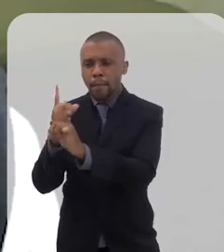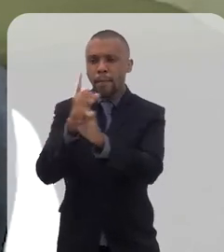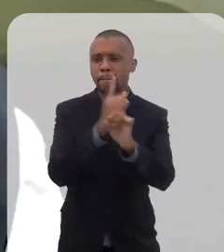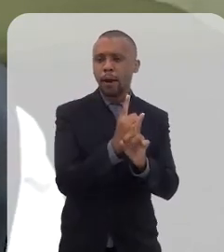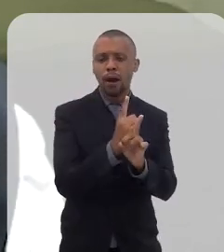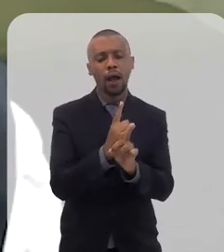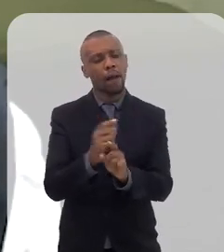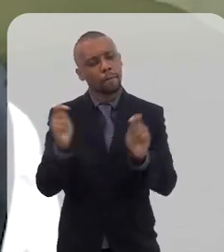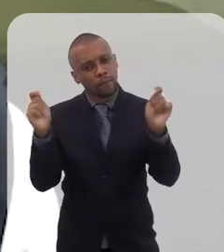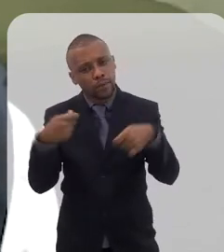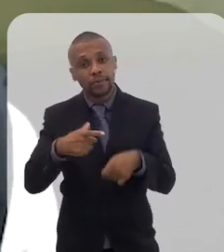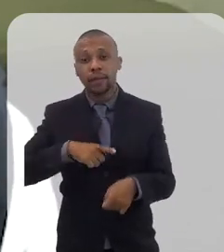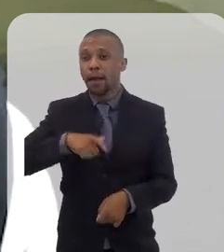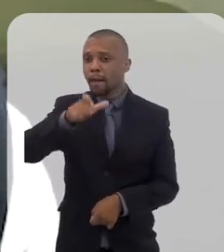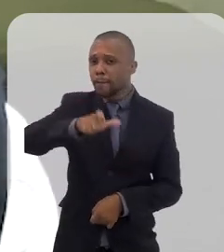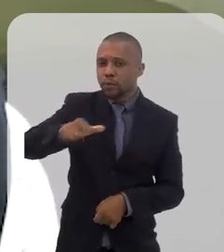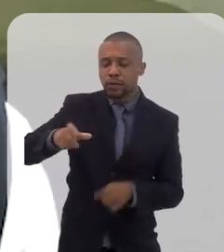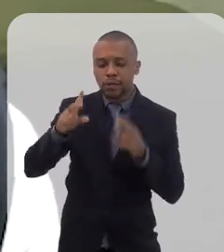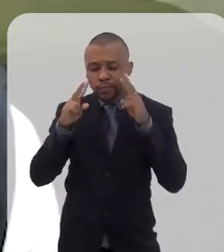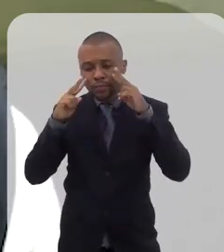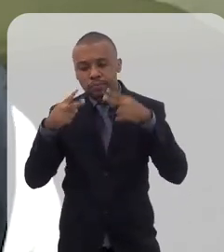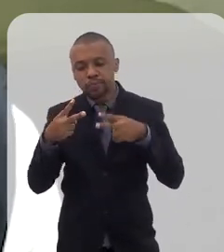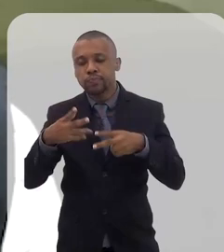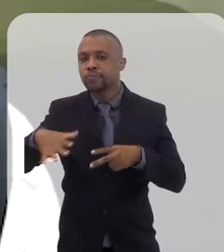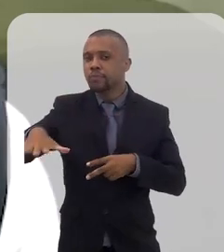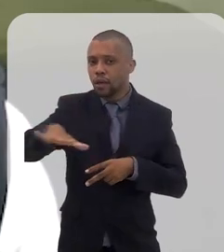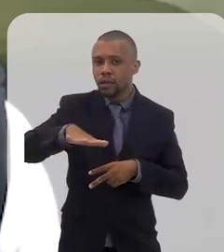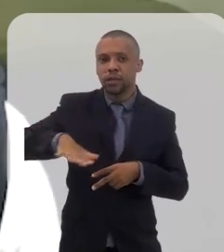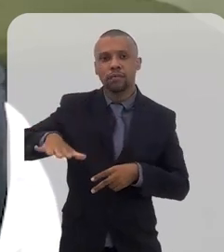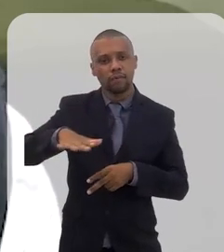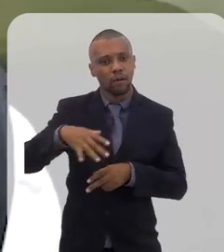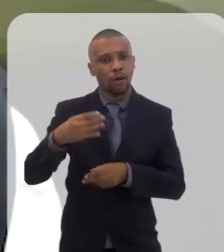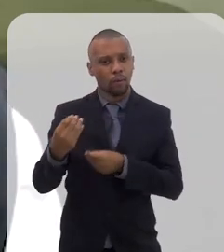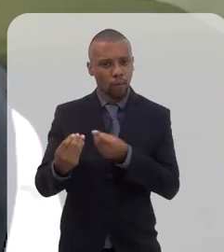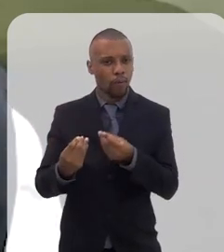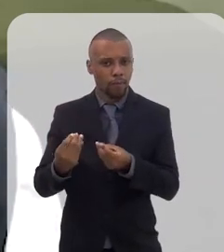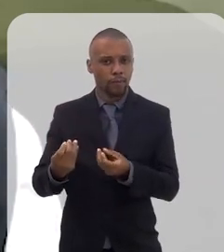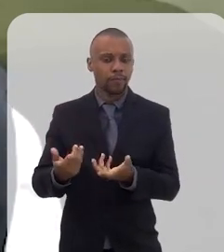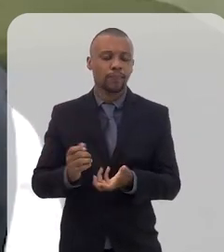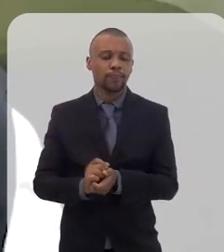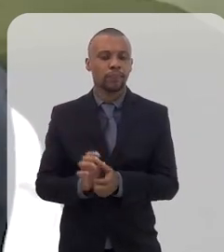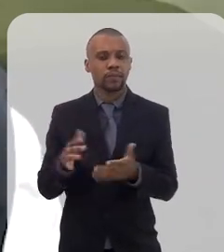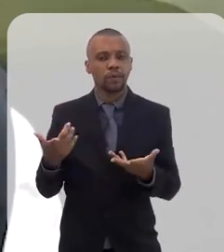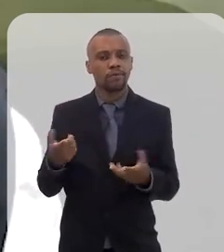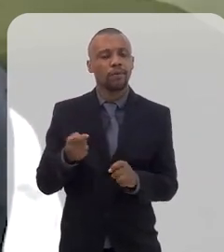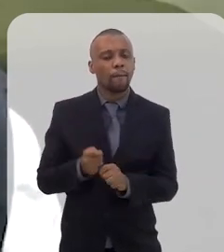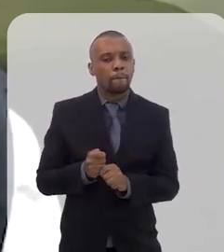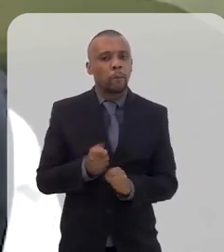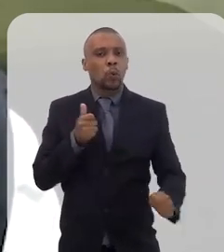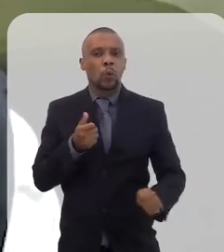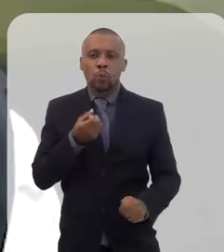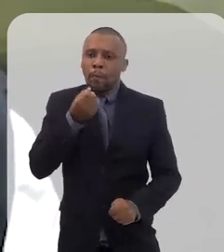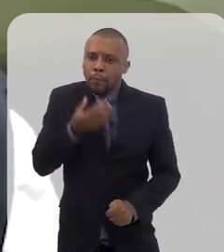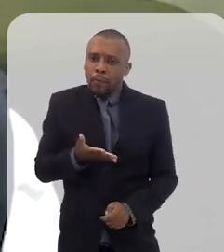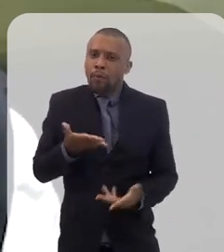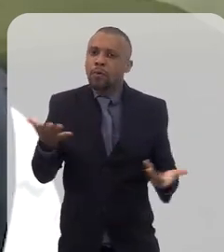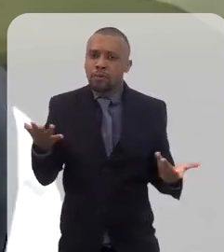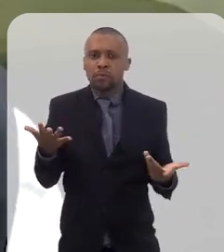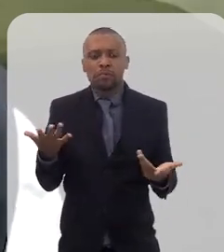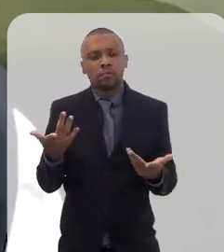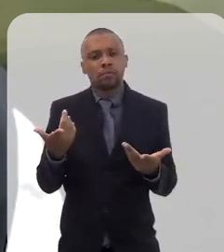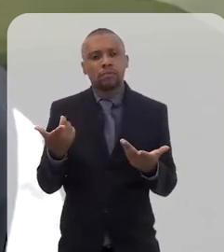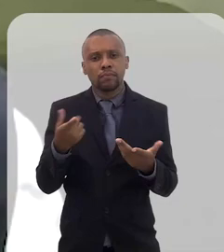possível que haja pessoas que se consideram dessa forma. Então, vai ser um ganho muito grande no quesito